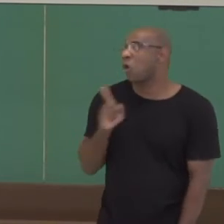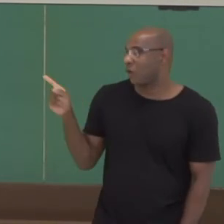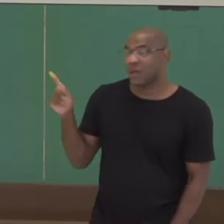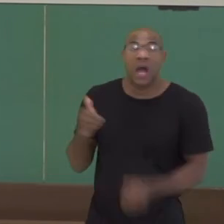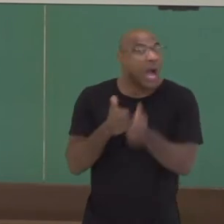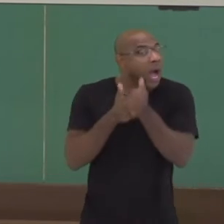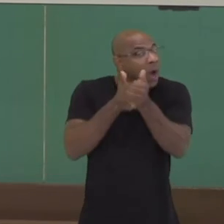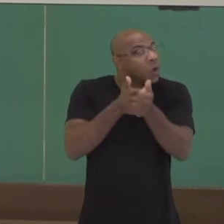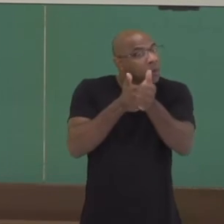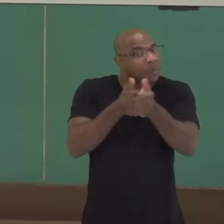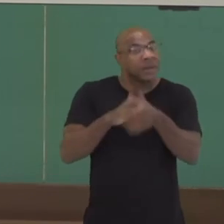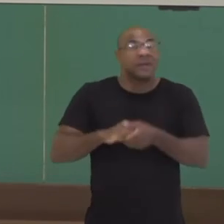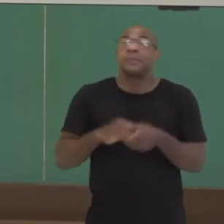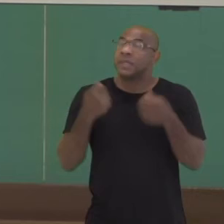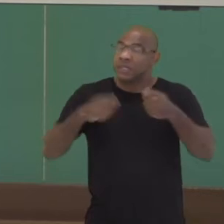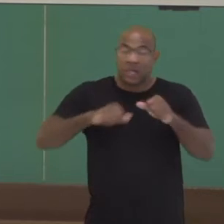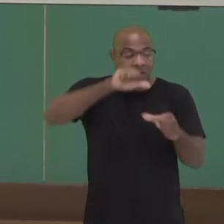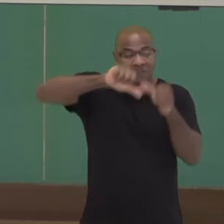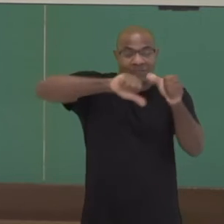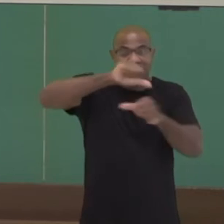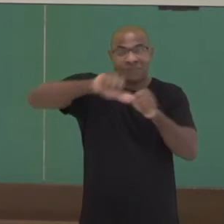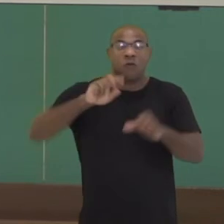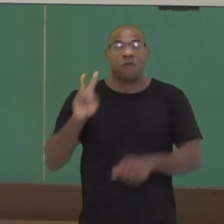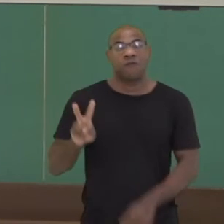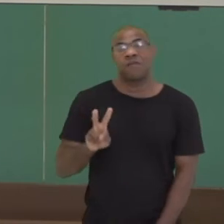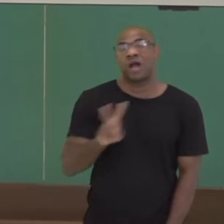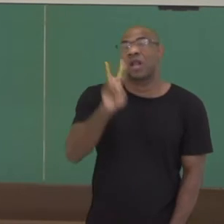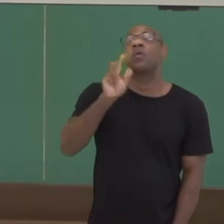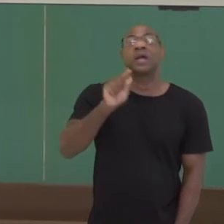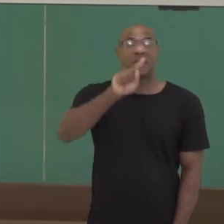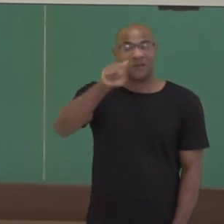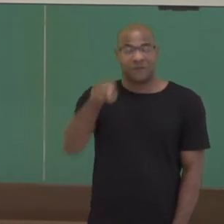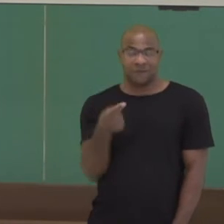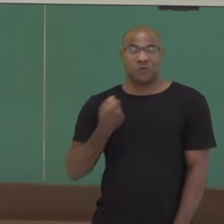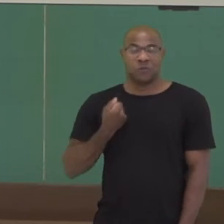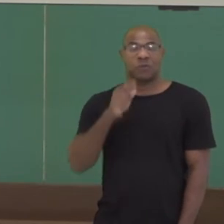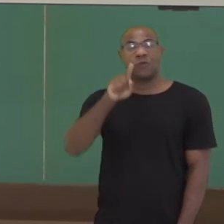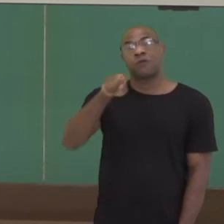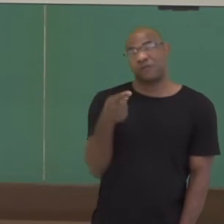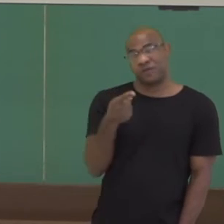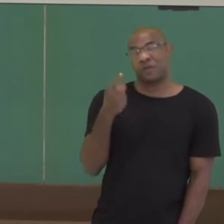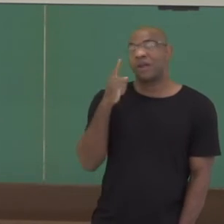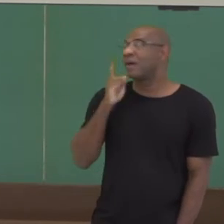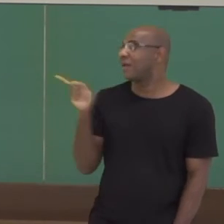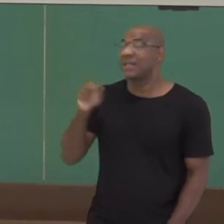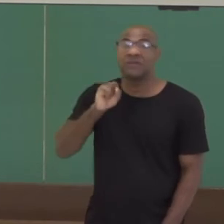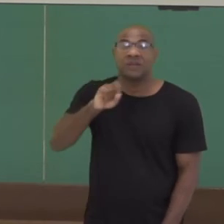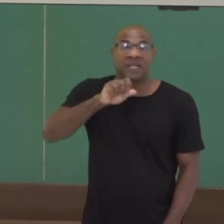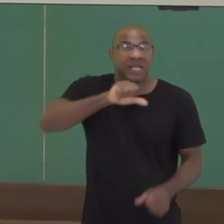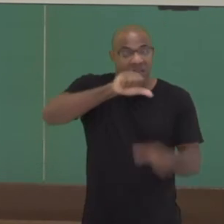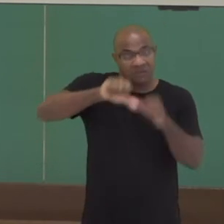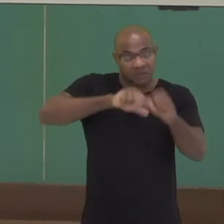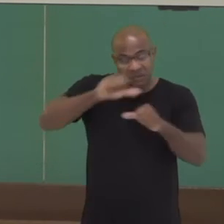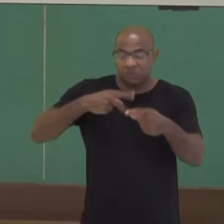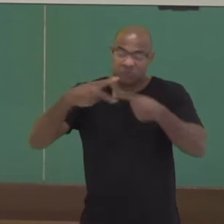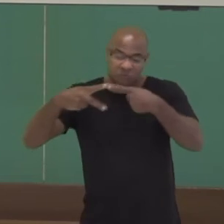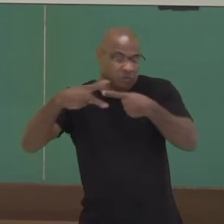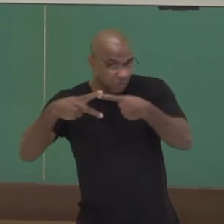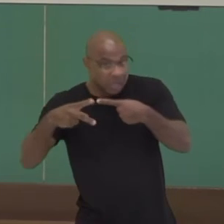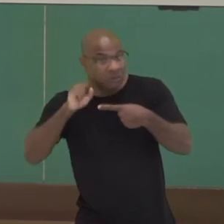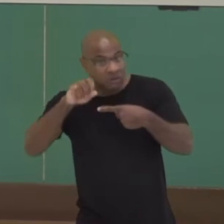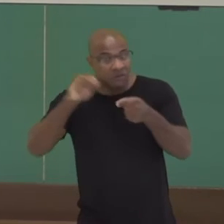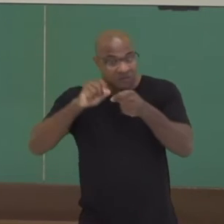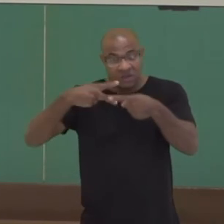optou por transformar todos esses valores na forma decimal. Se você transformou para a forma